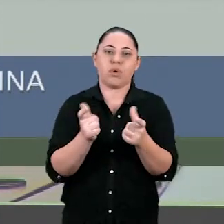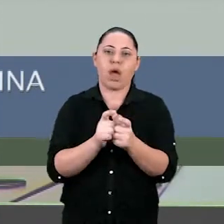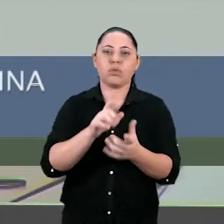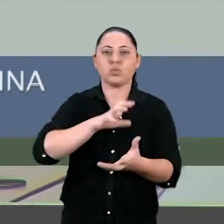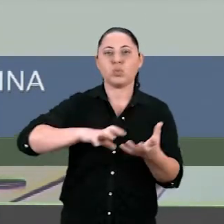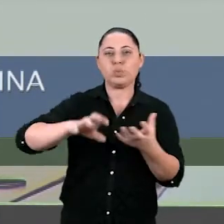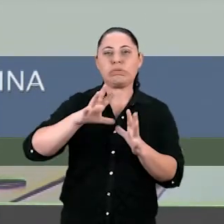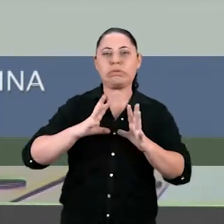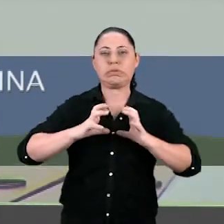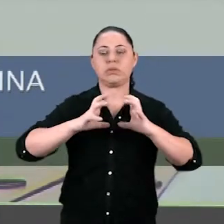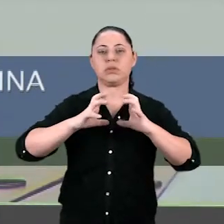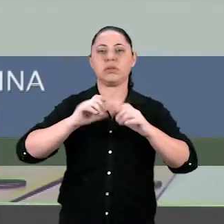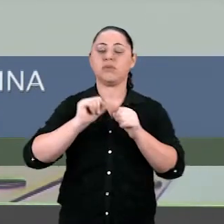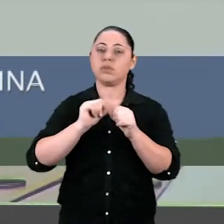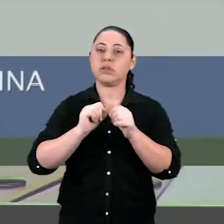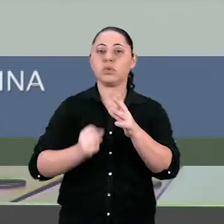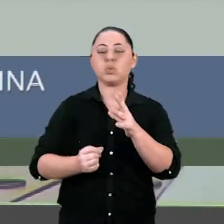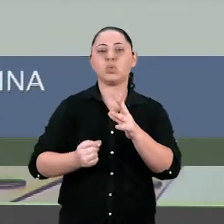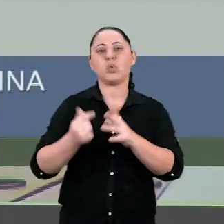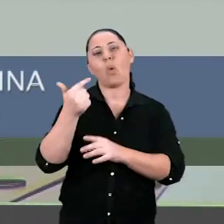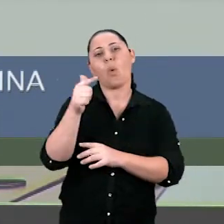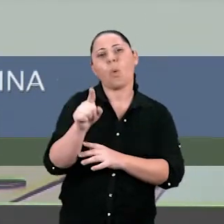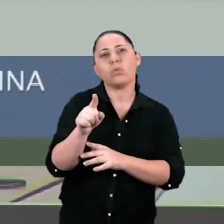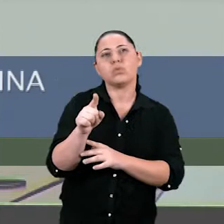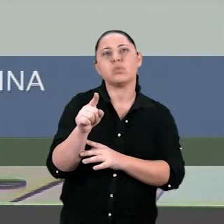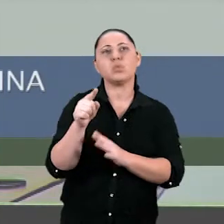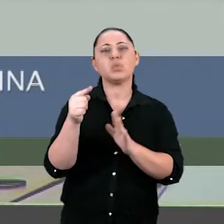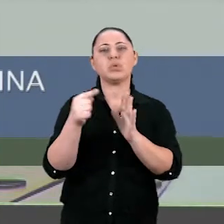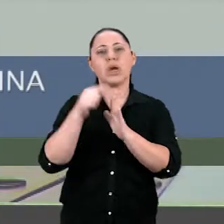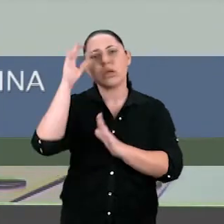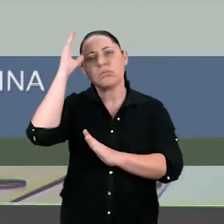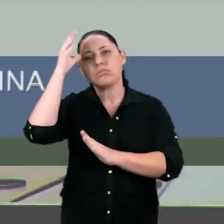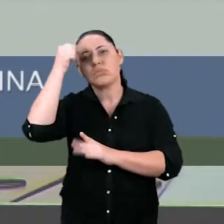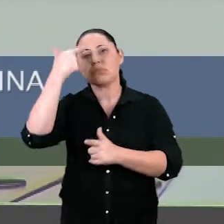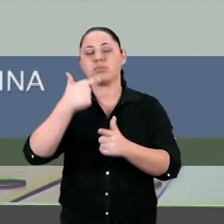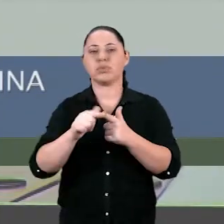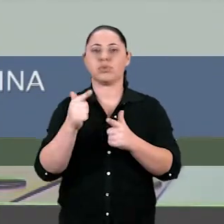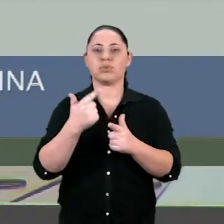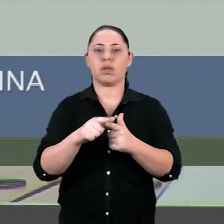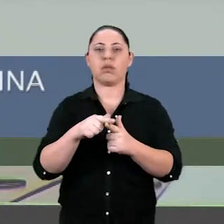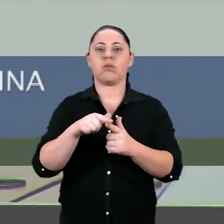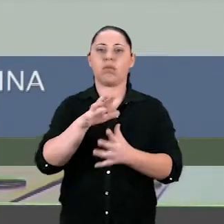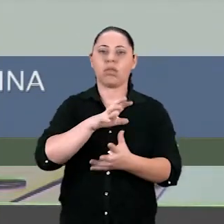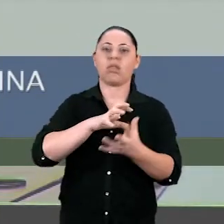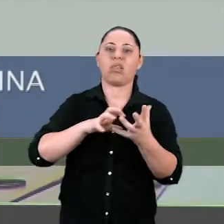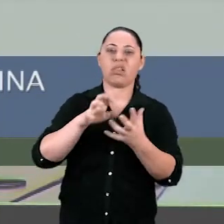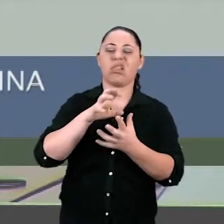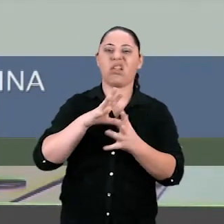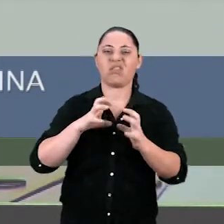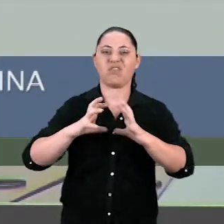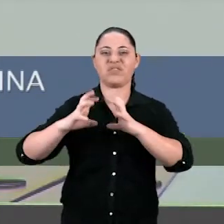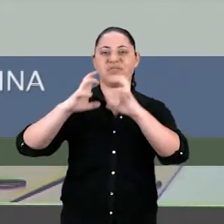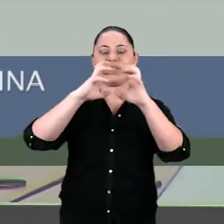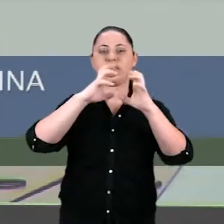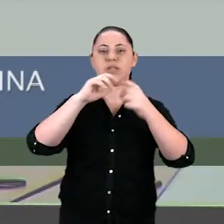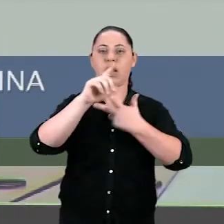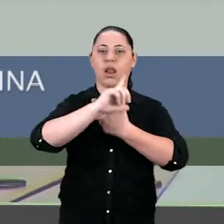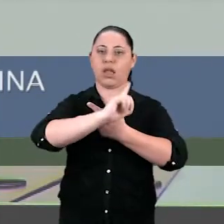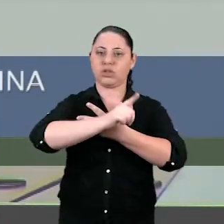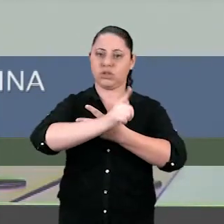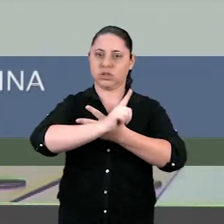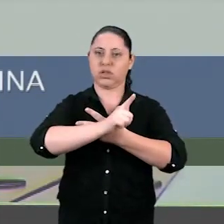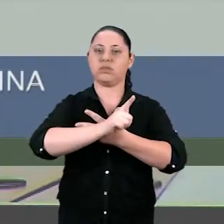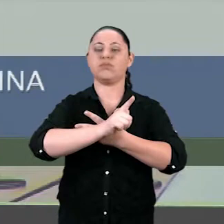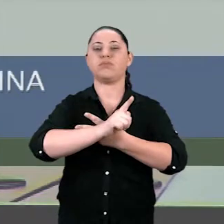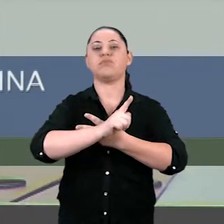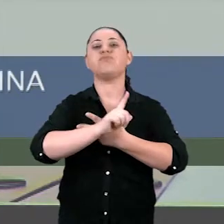saída institucional para a questão dos impasses entre legislativo e o Poder Executivo.